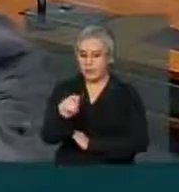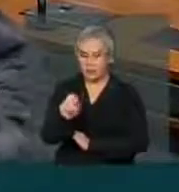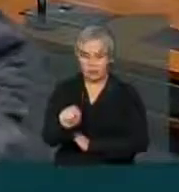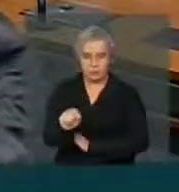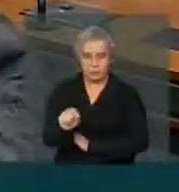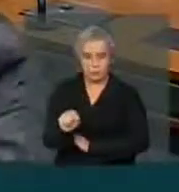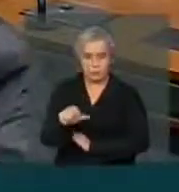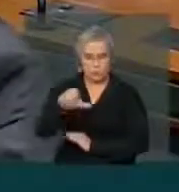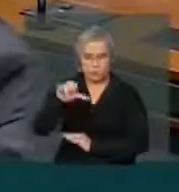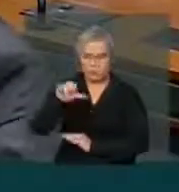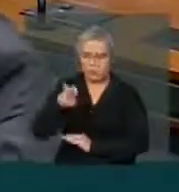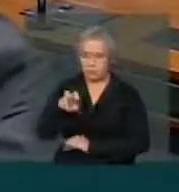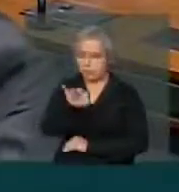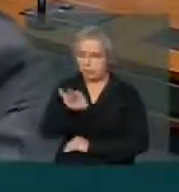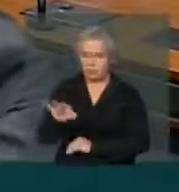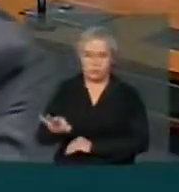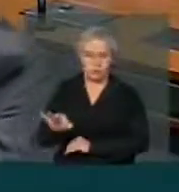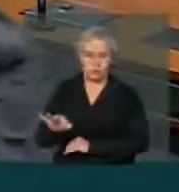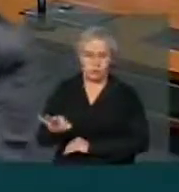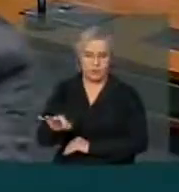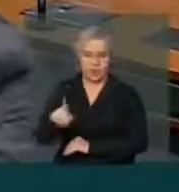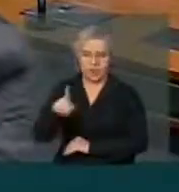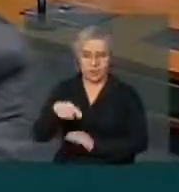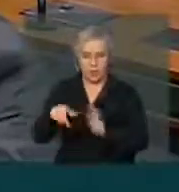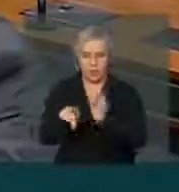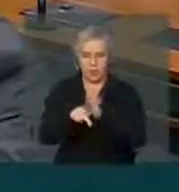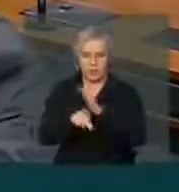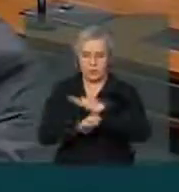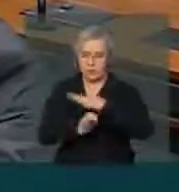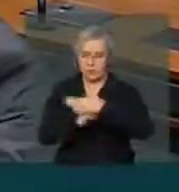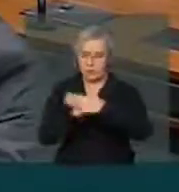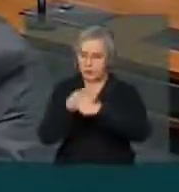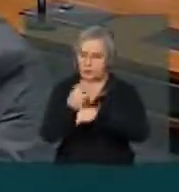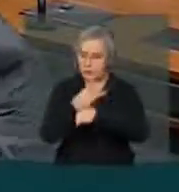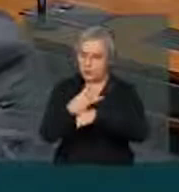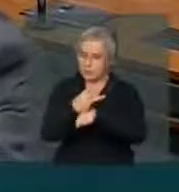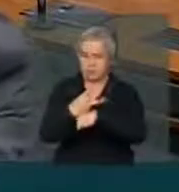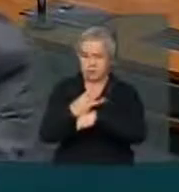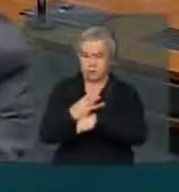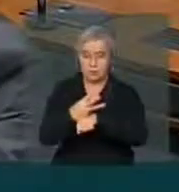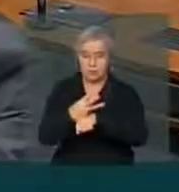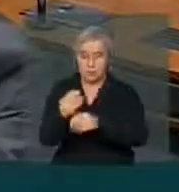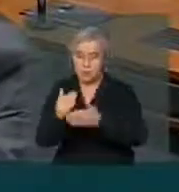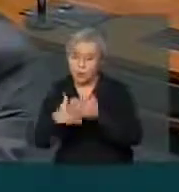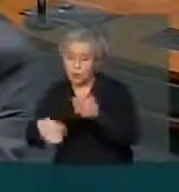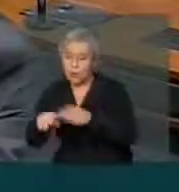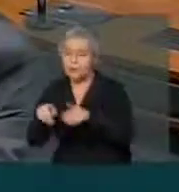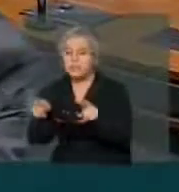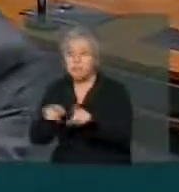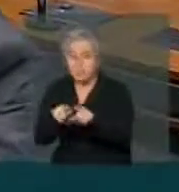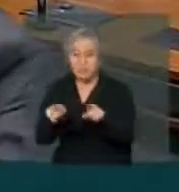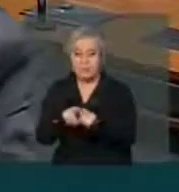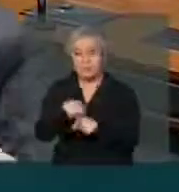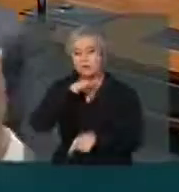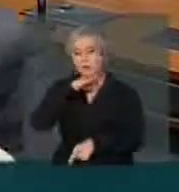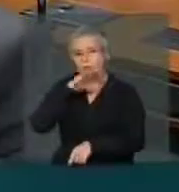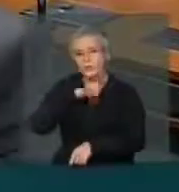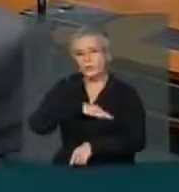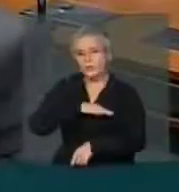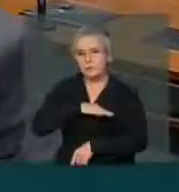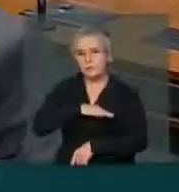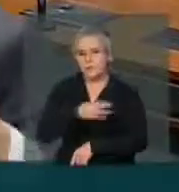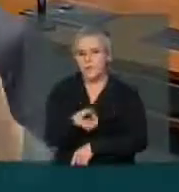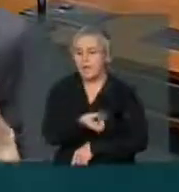ou 95% dos serviços são de empresas terceirizadas, essas também são precarizadas. O volume de